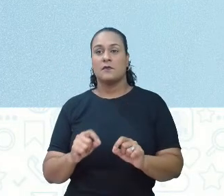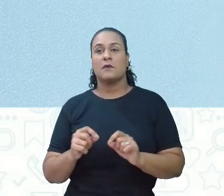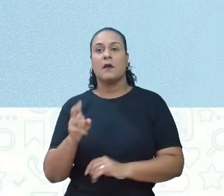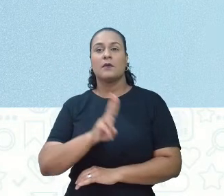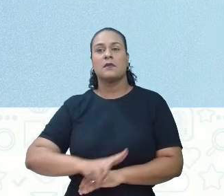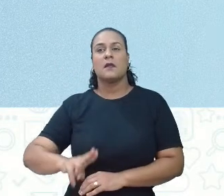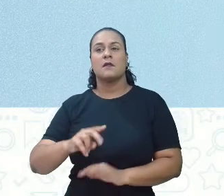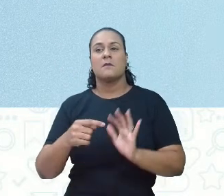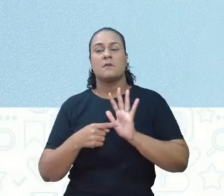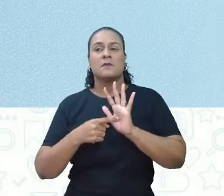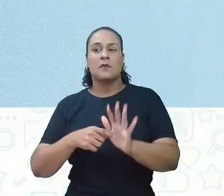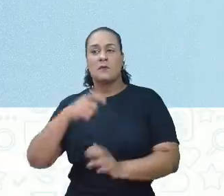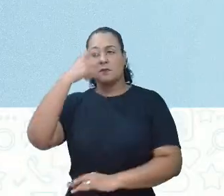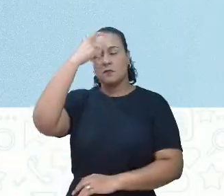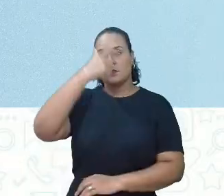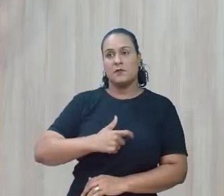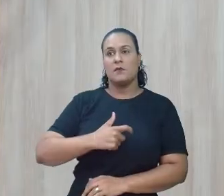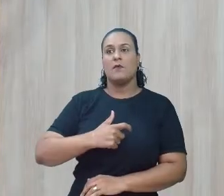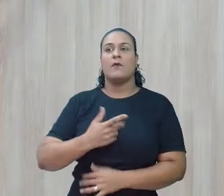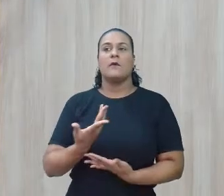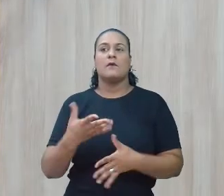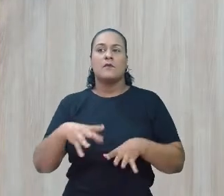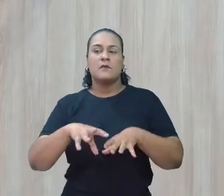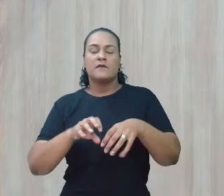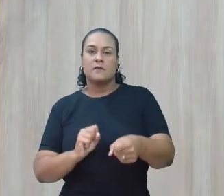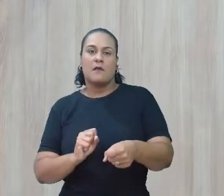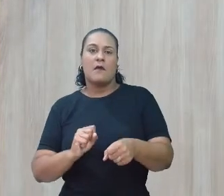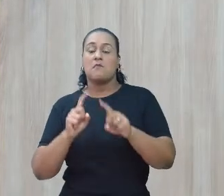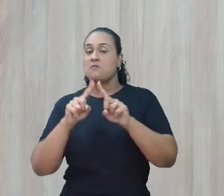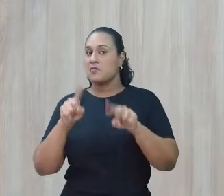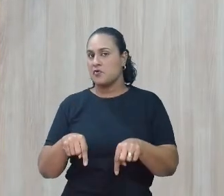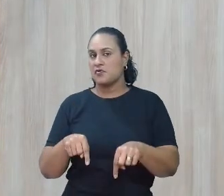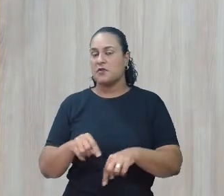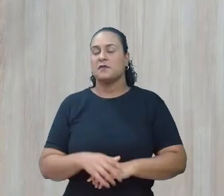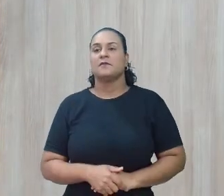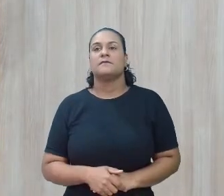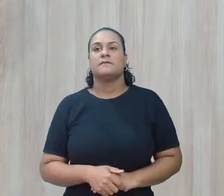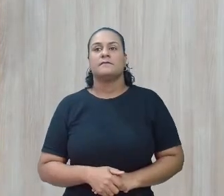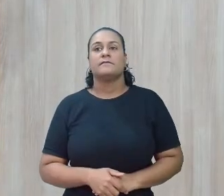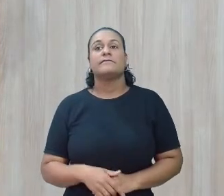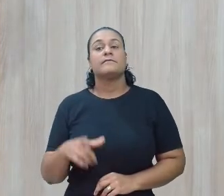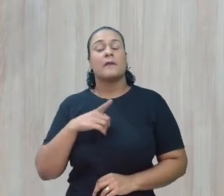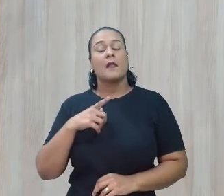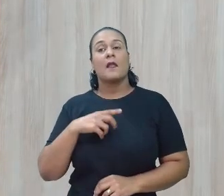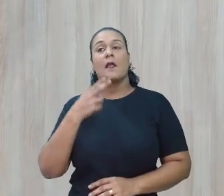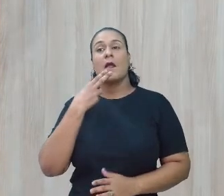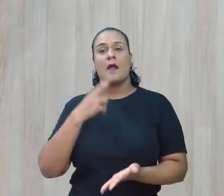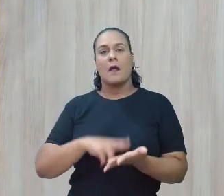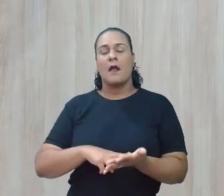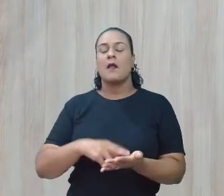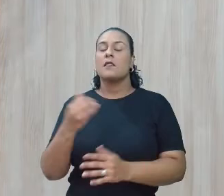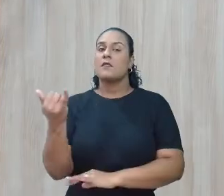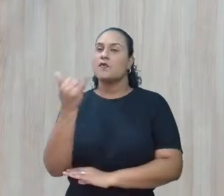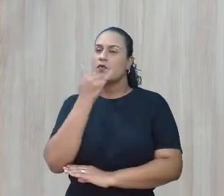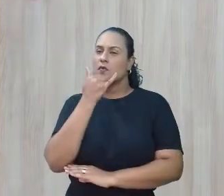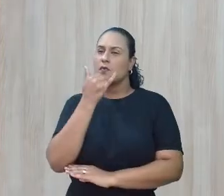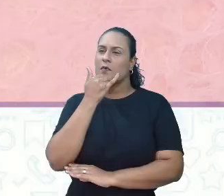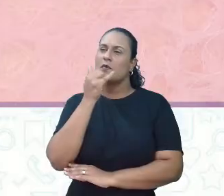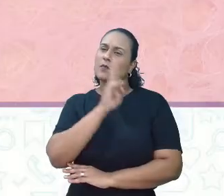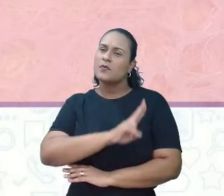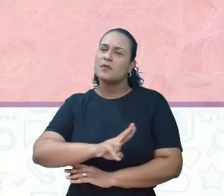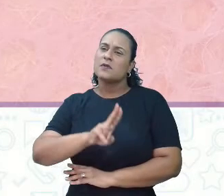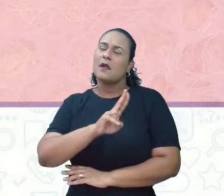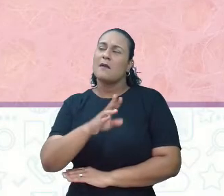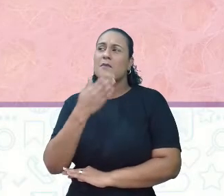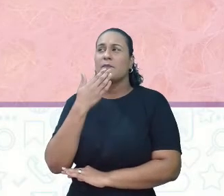um projeto, por exemplo, algum destinatário de interesse. Temos a carta de desculpas, que é utilizada para quê? Para